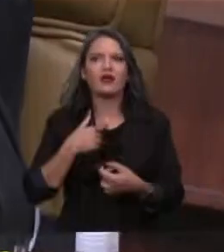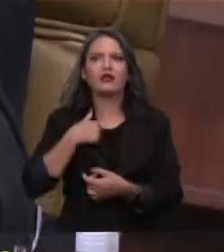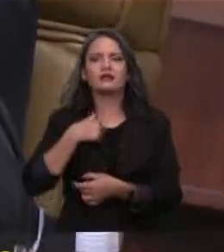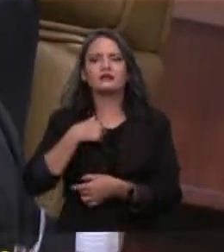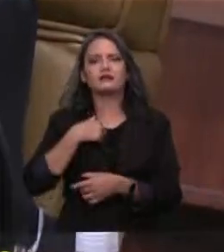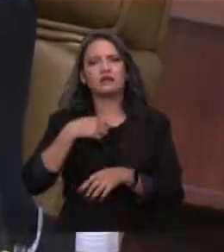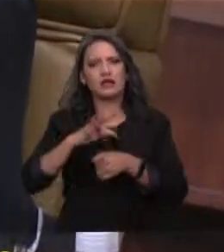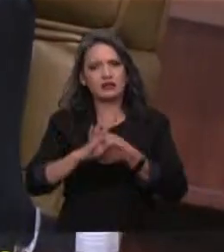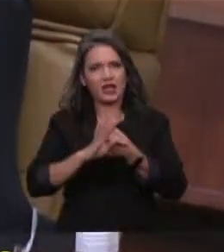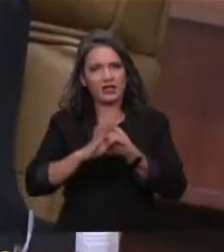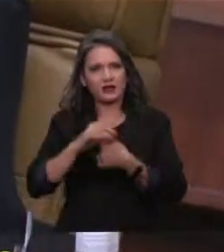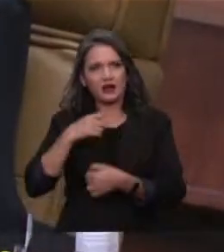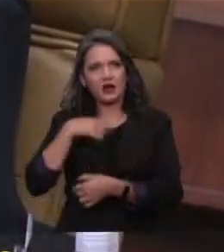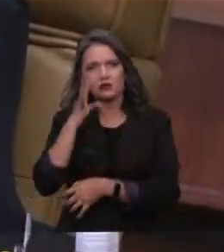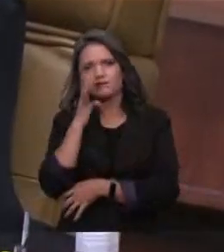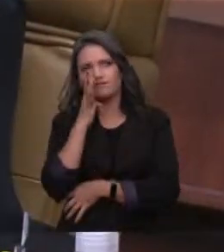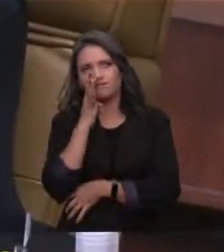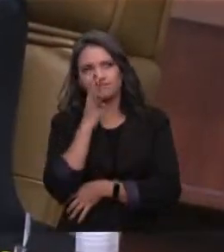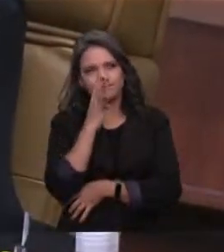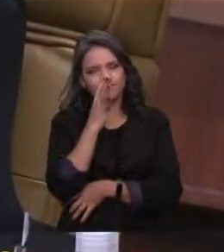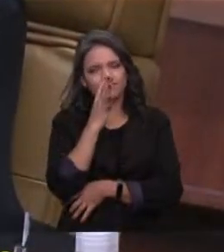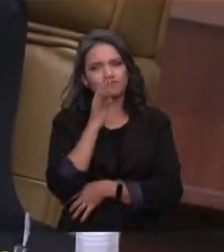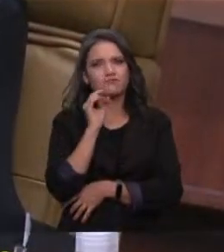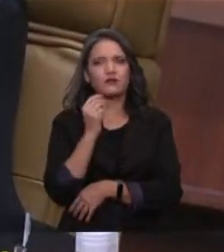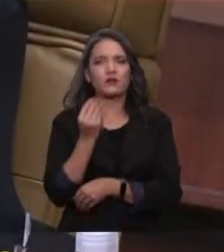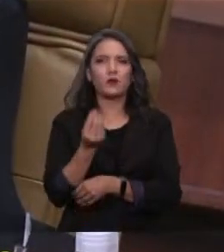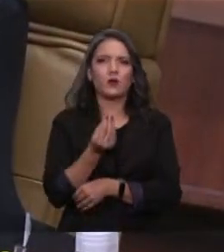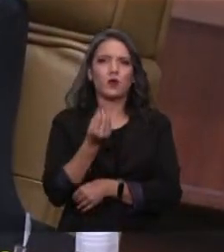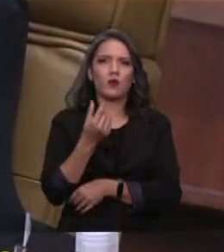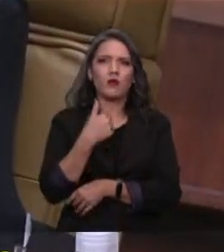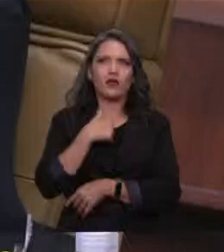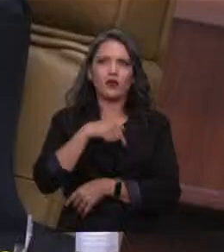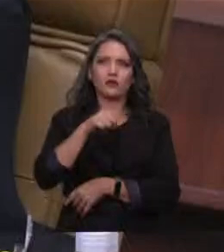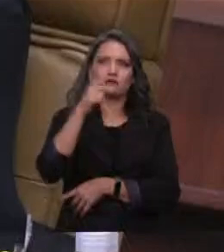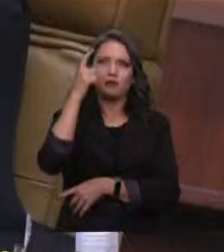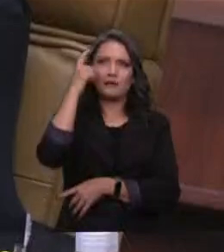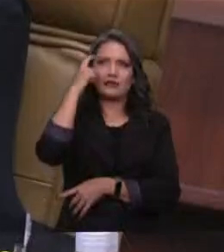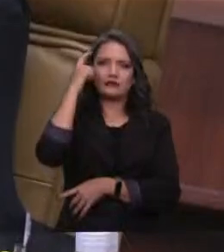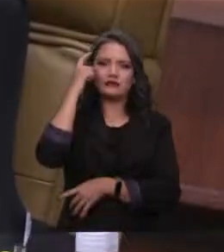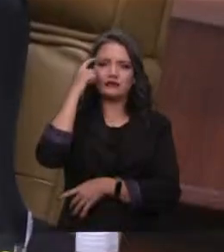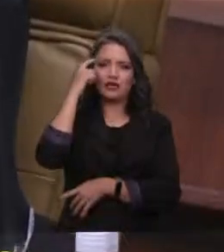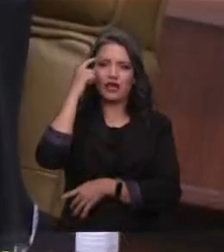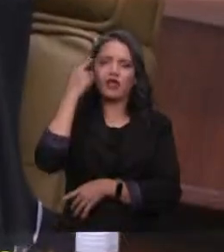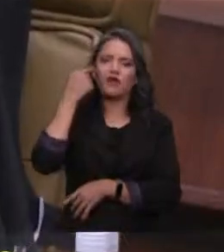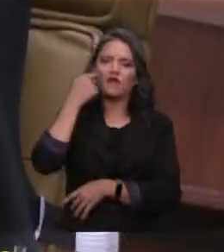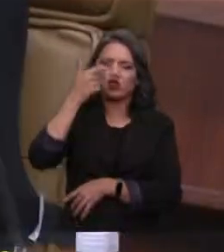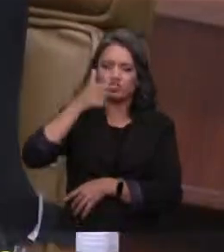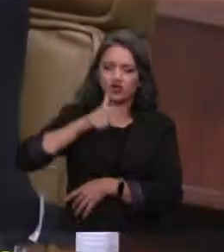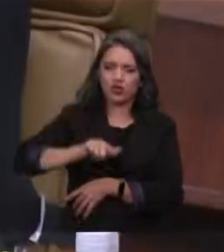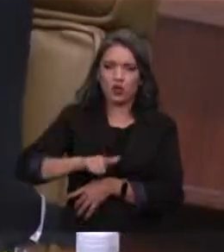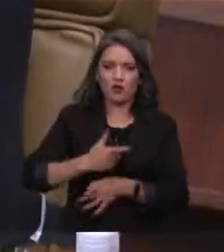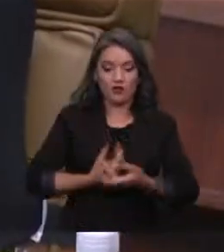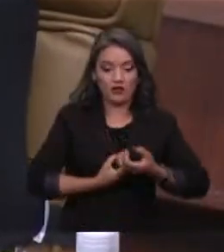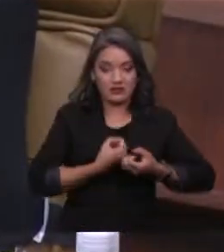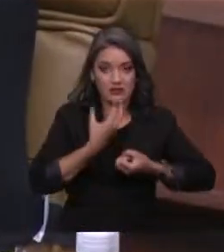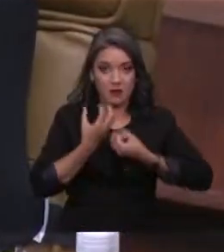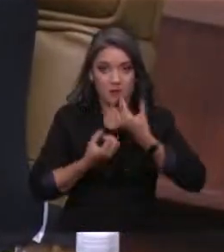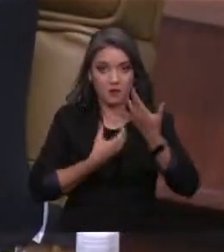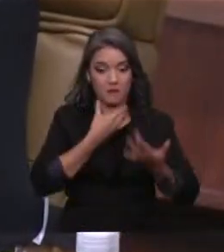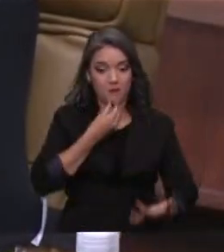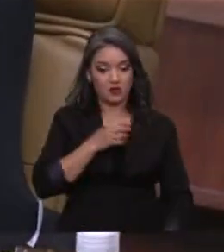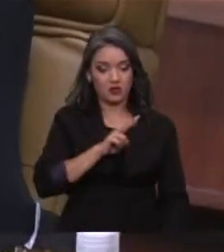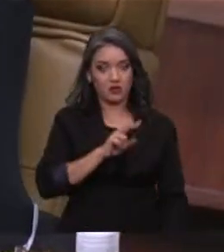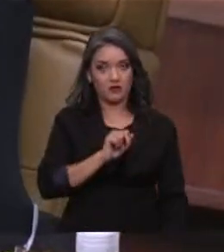técnica que aqui foi apresentada, eu procurei rever o depoimento do senhor Valmir